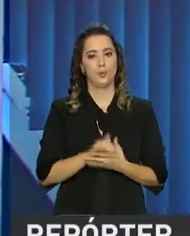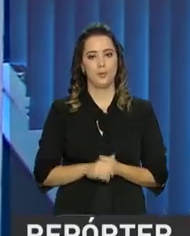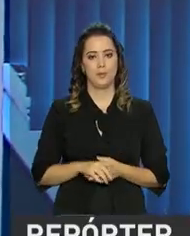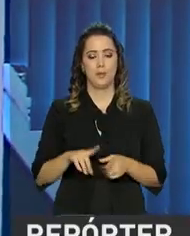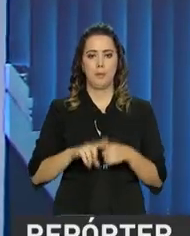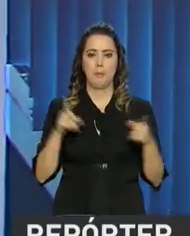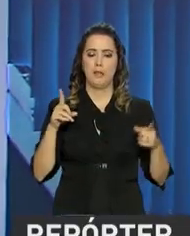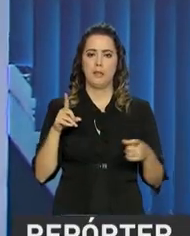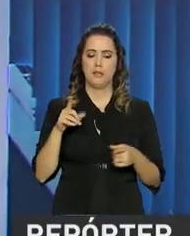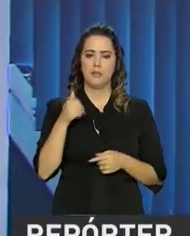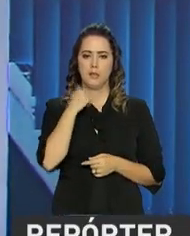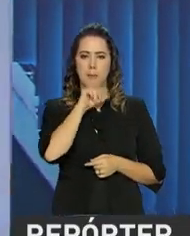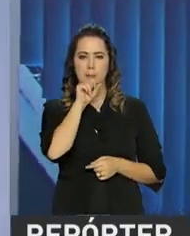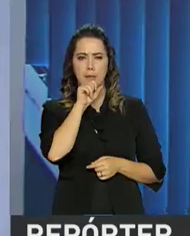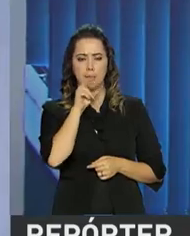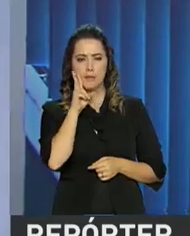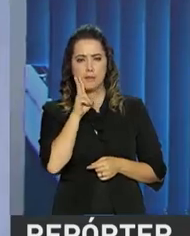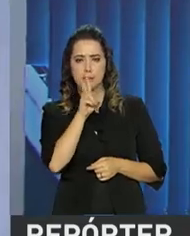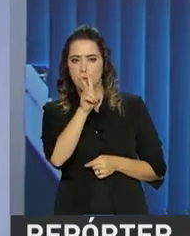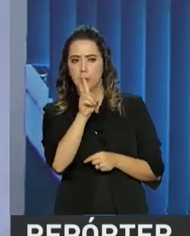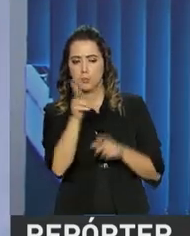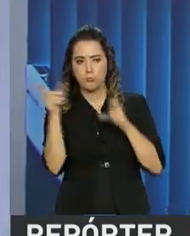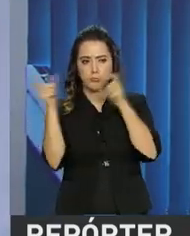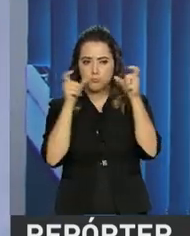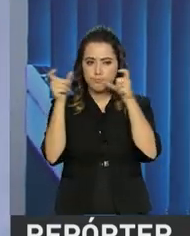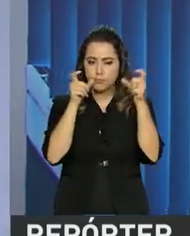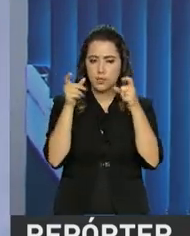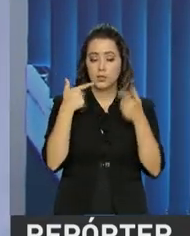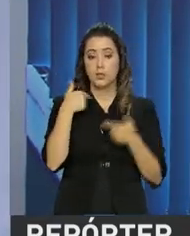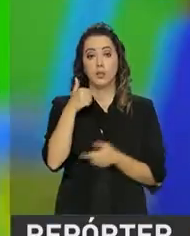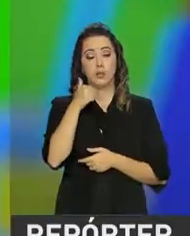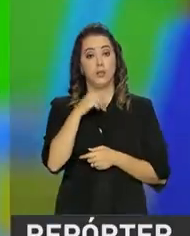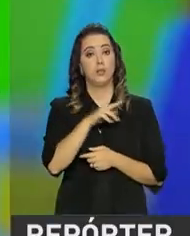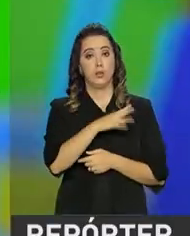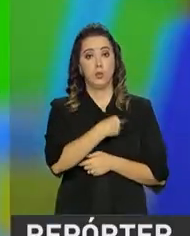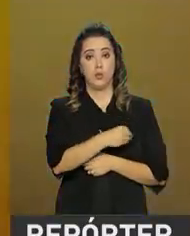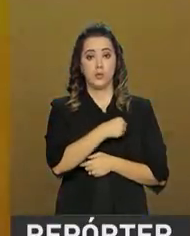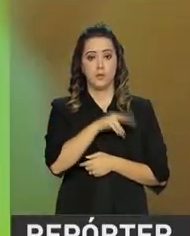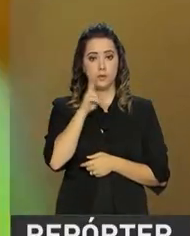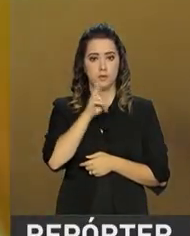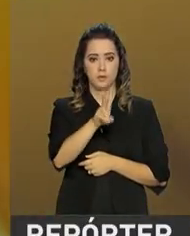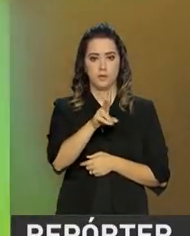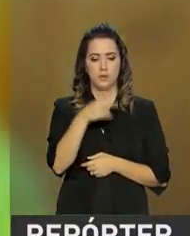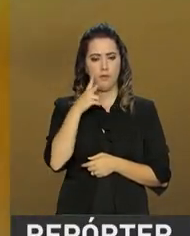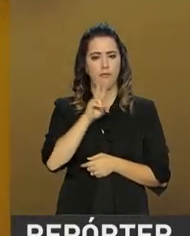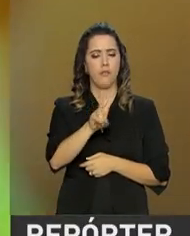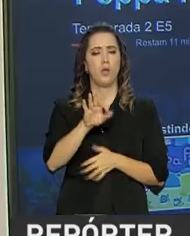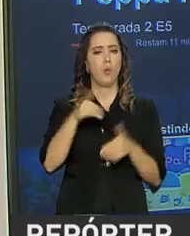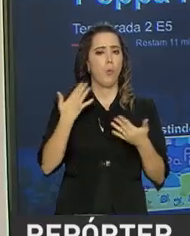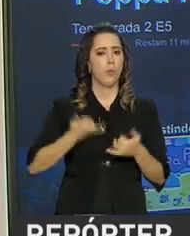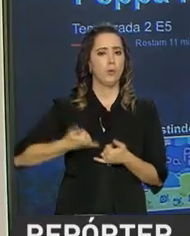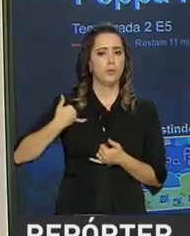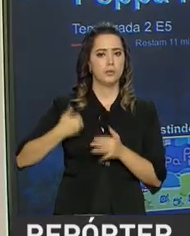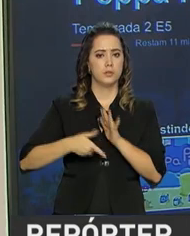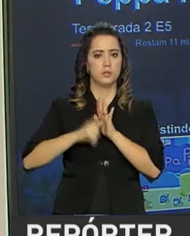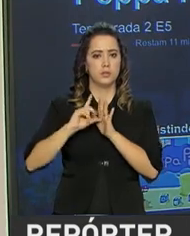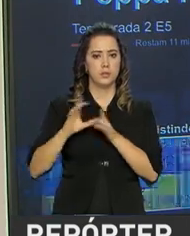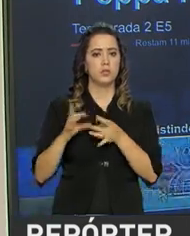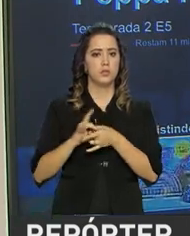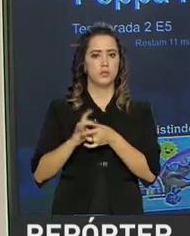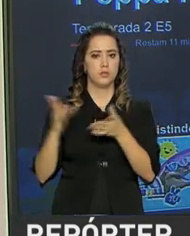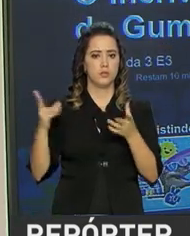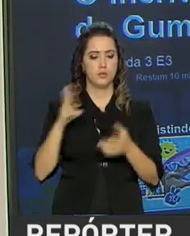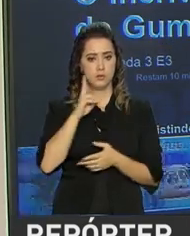a mãe, Lauren, está sempre atenta ao que Maju e os irmãos mais novos veem. Ela checa a classificação indicativa antes de deixar